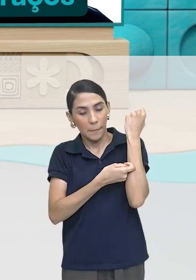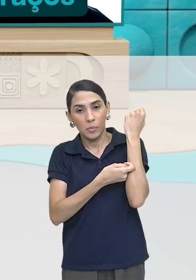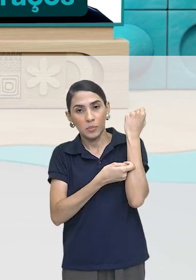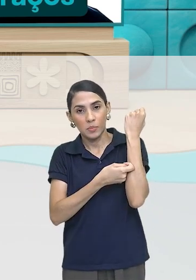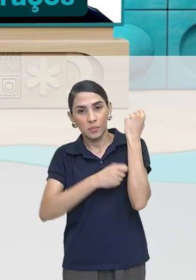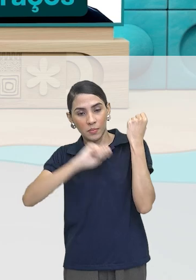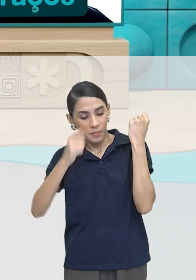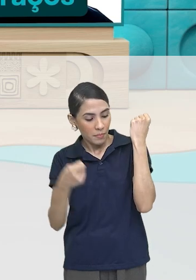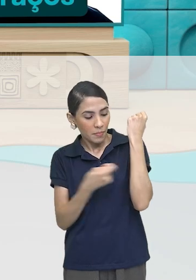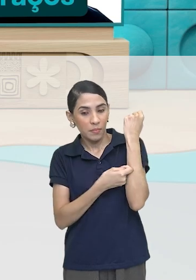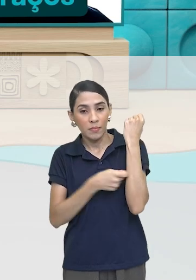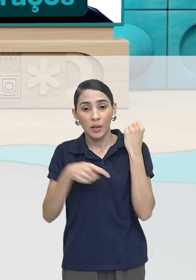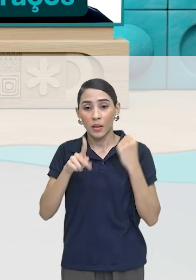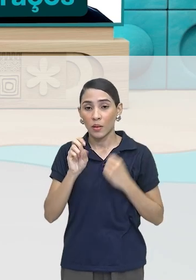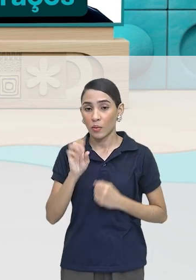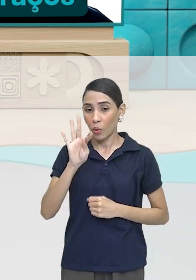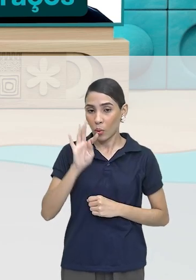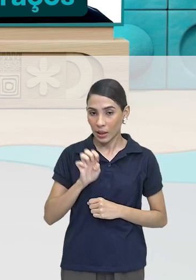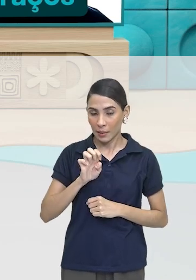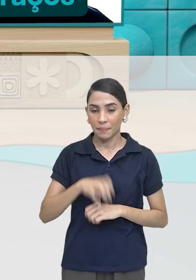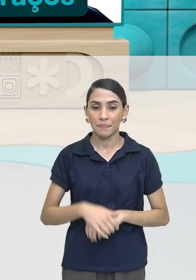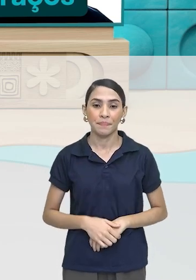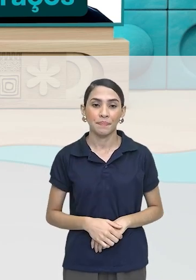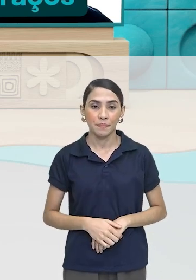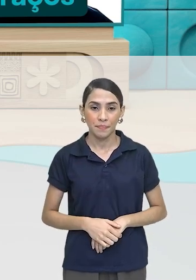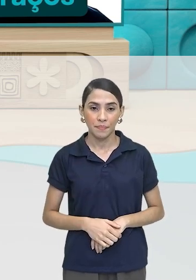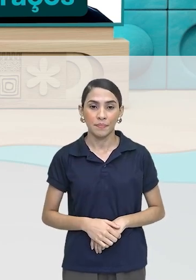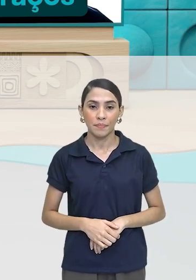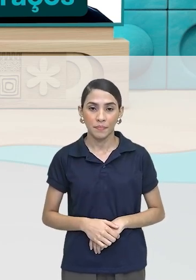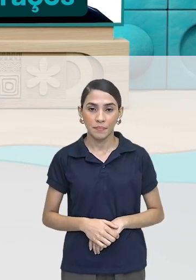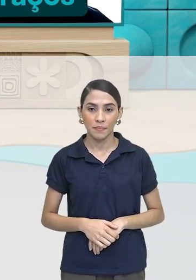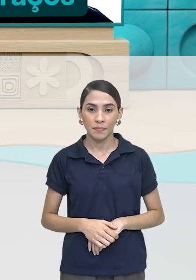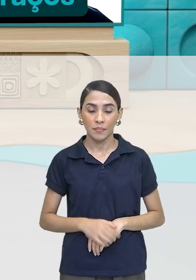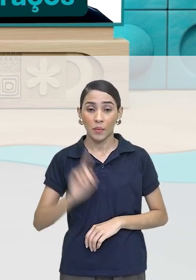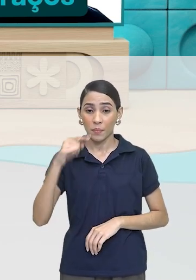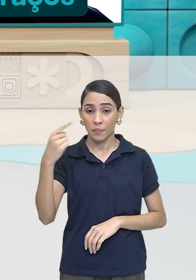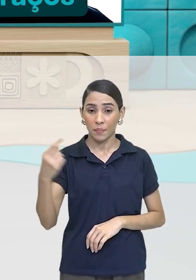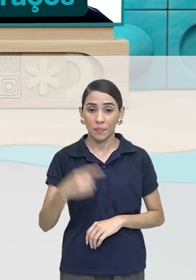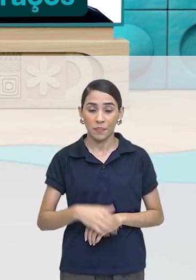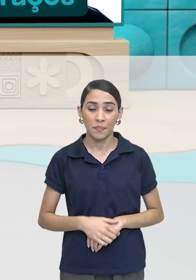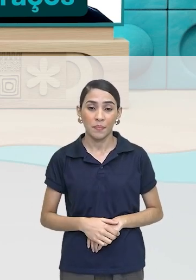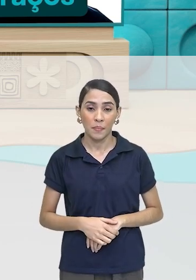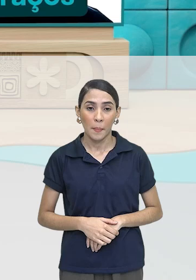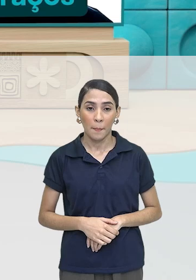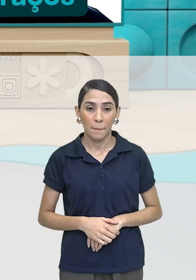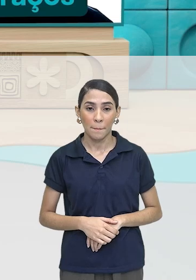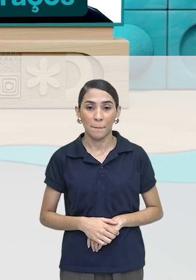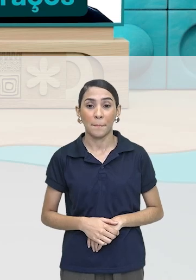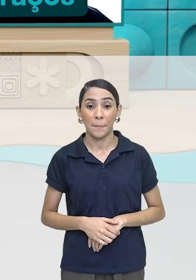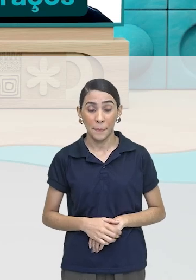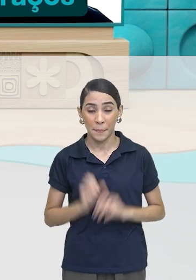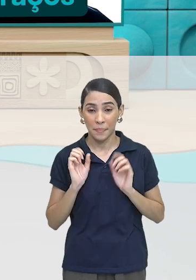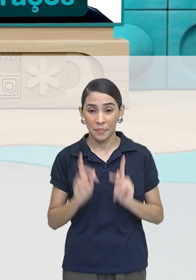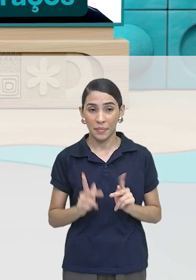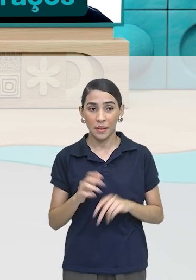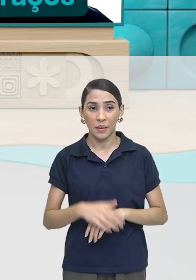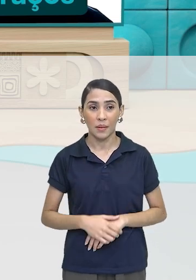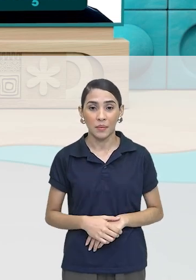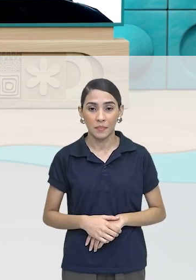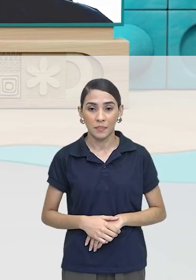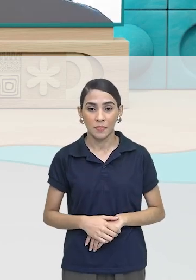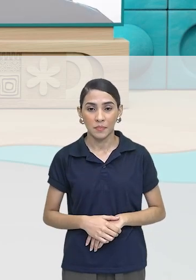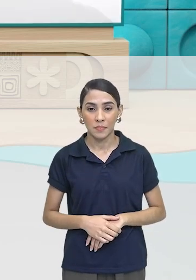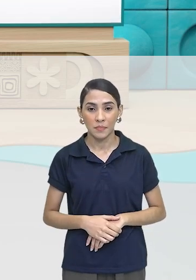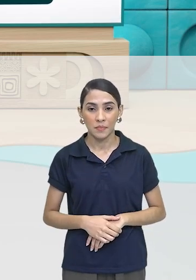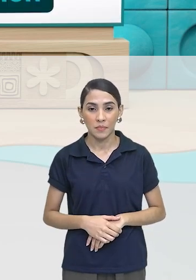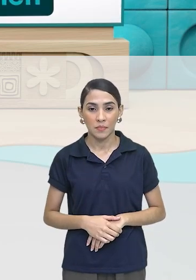de kote, que é no antebraço, no pulso, próximo ao pulso, tá certo? Muito bem. Vamos